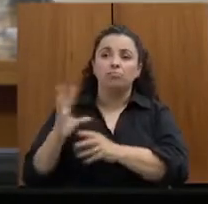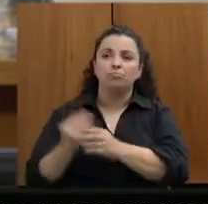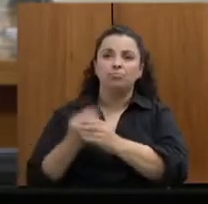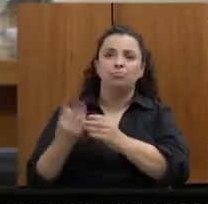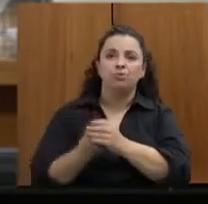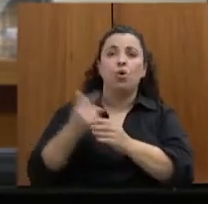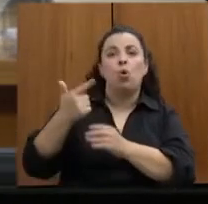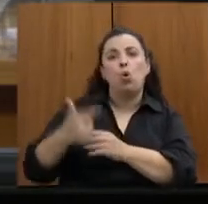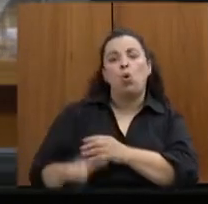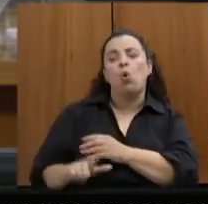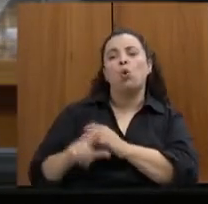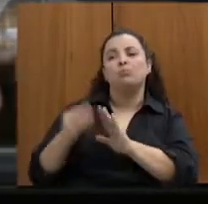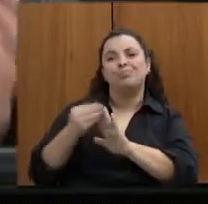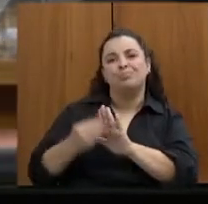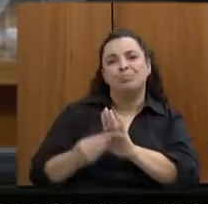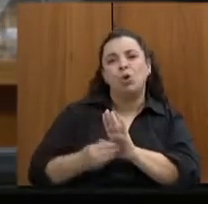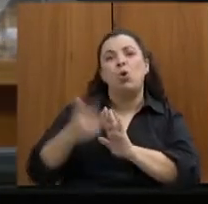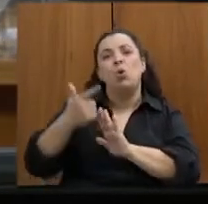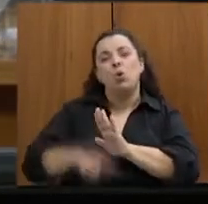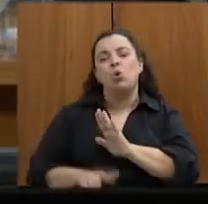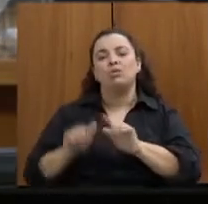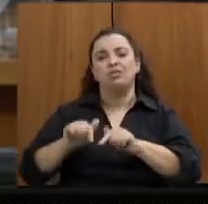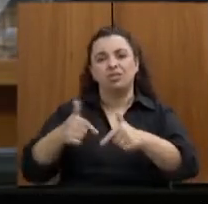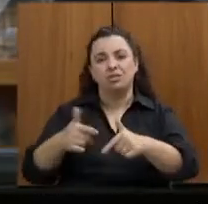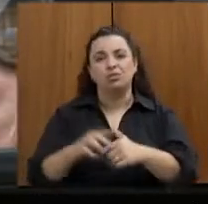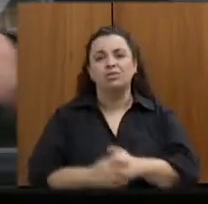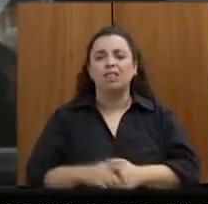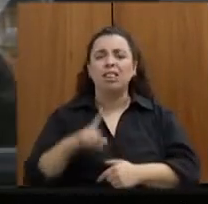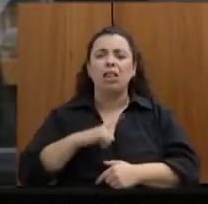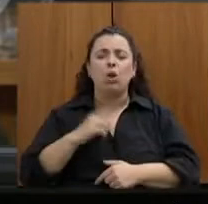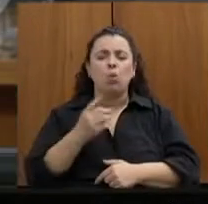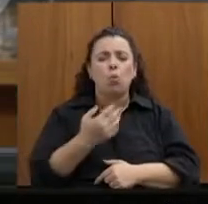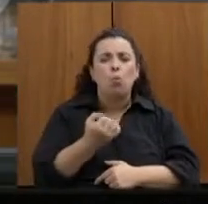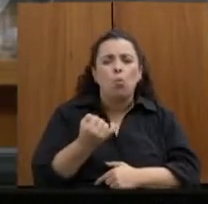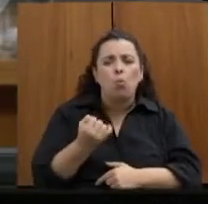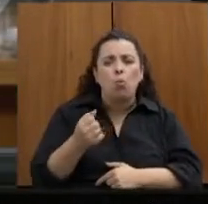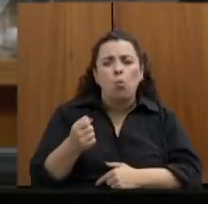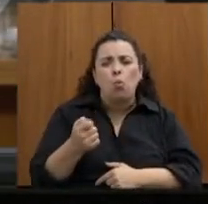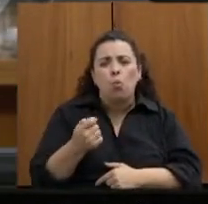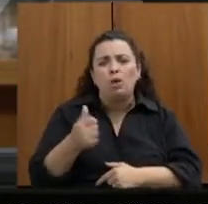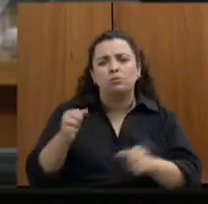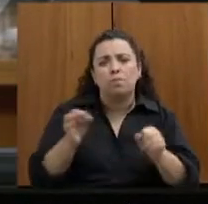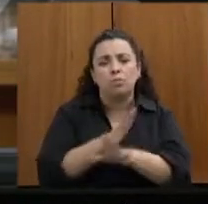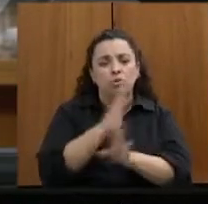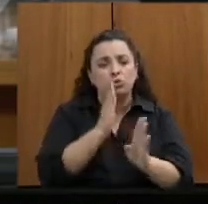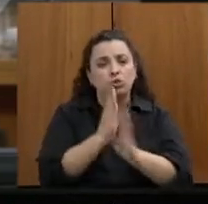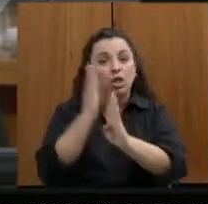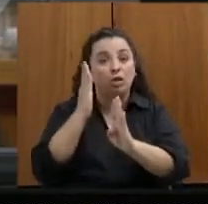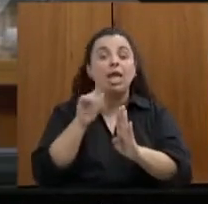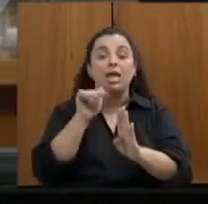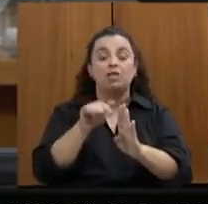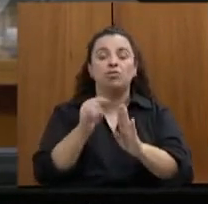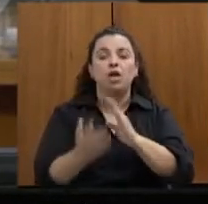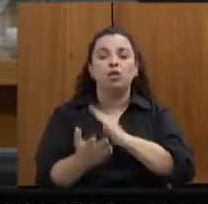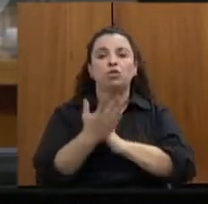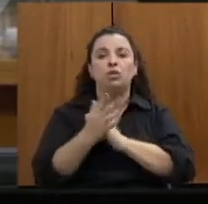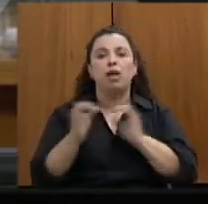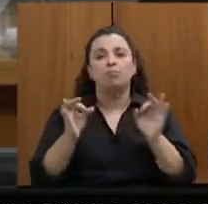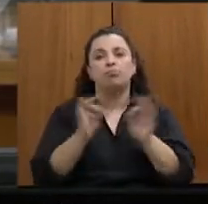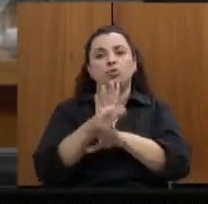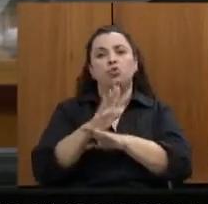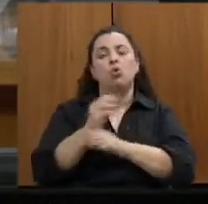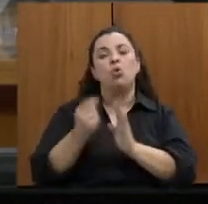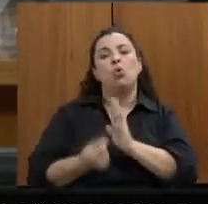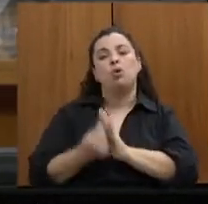Nós já estamos escutando, nós já estamos acabando a parte de diagnóstico e vai orientar a elaboração do orçamento de